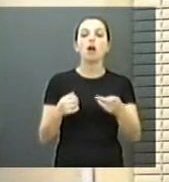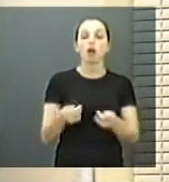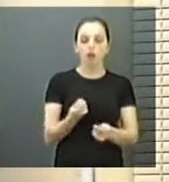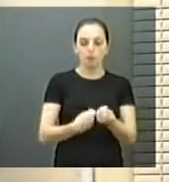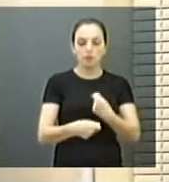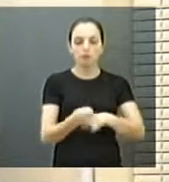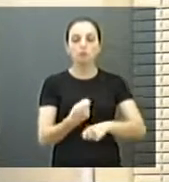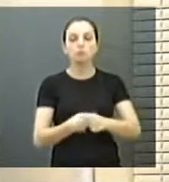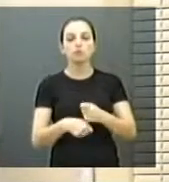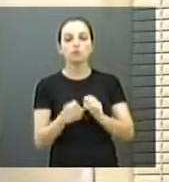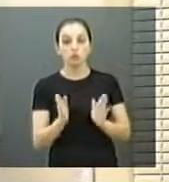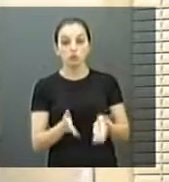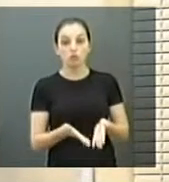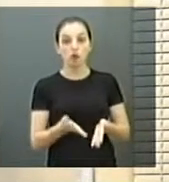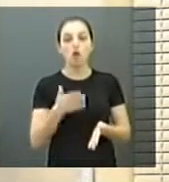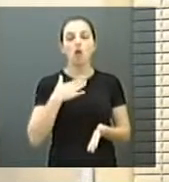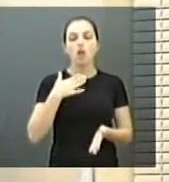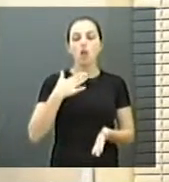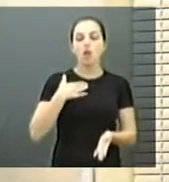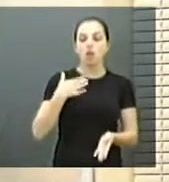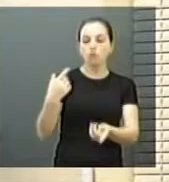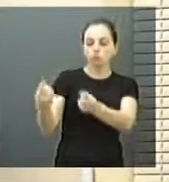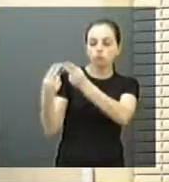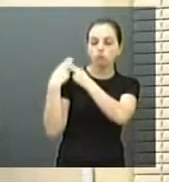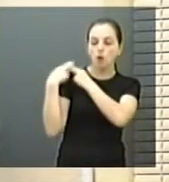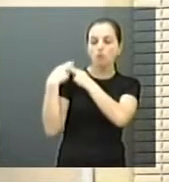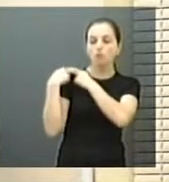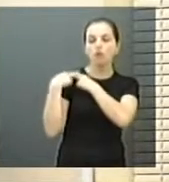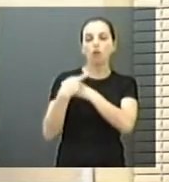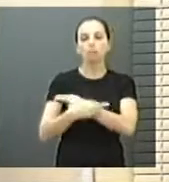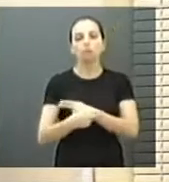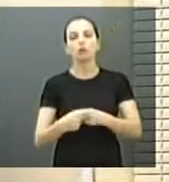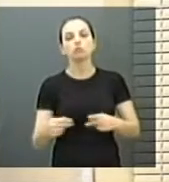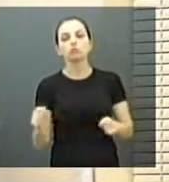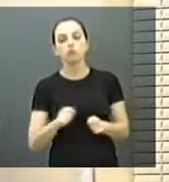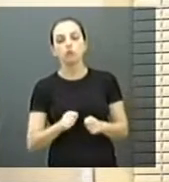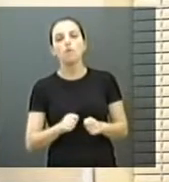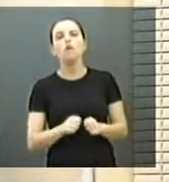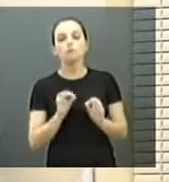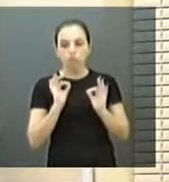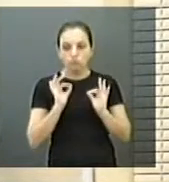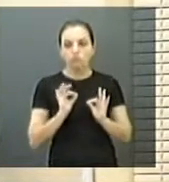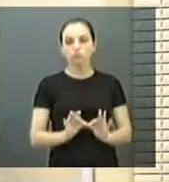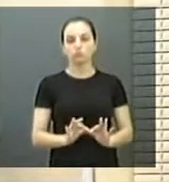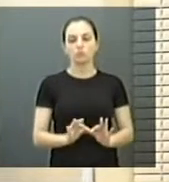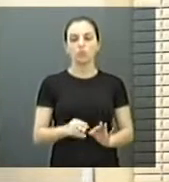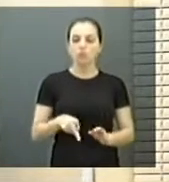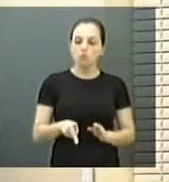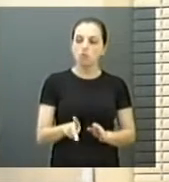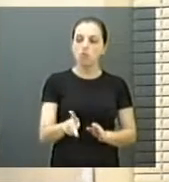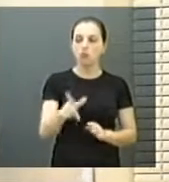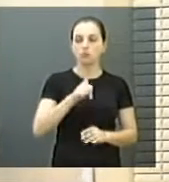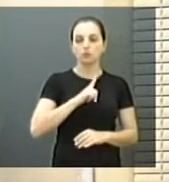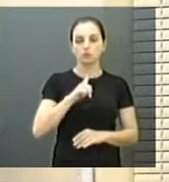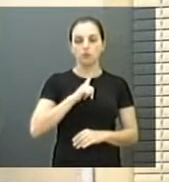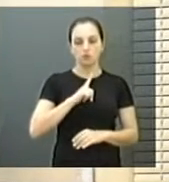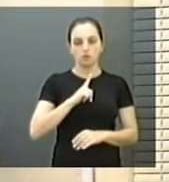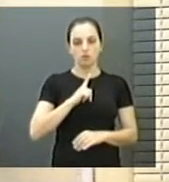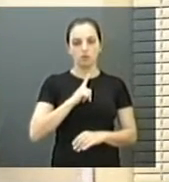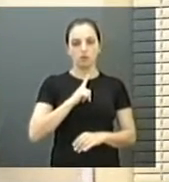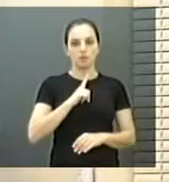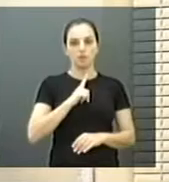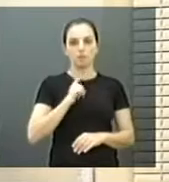muita responsabilidade dos meus atos, sim. Tenho e sempre vou ter. Tenho e sempre vou